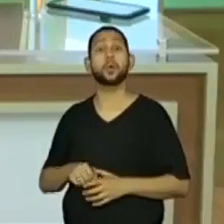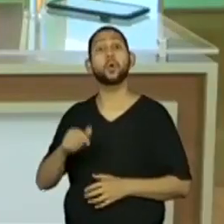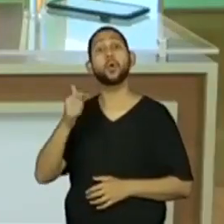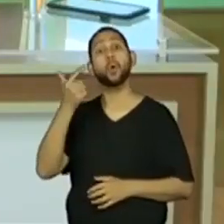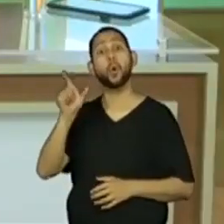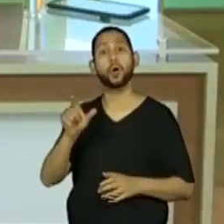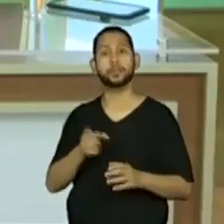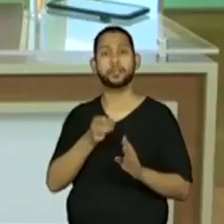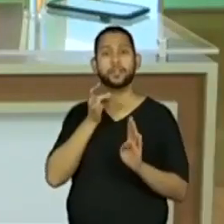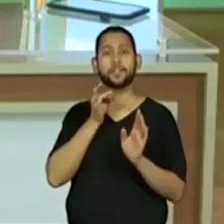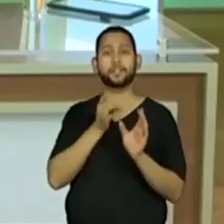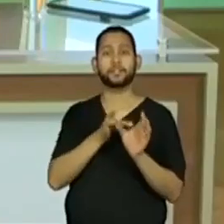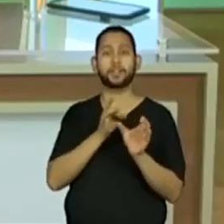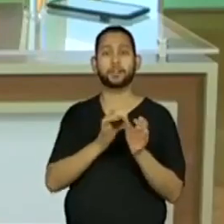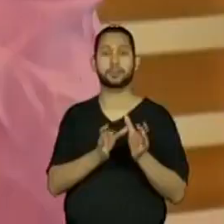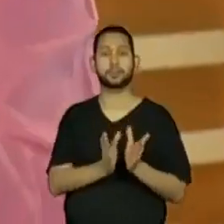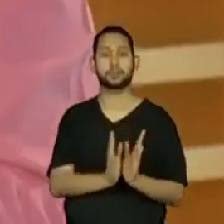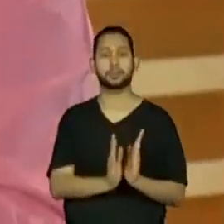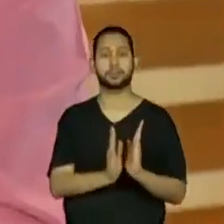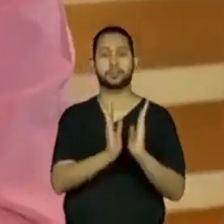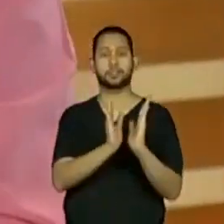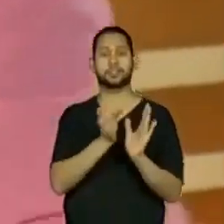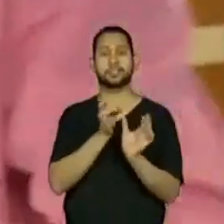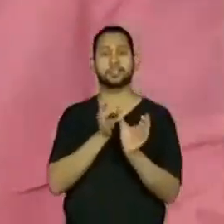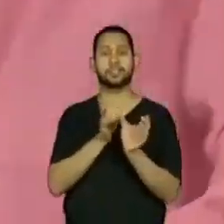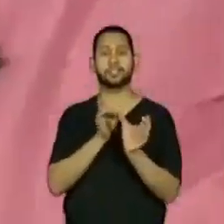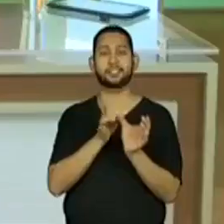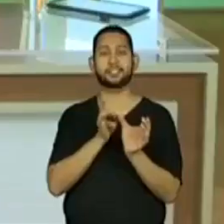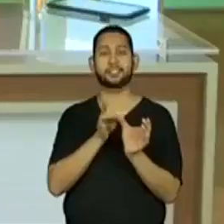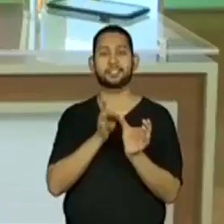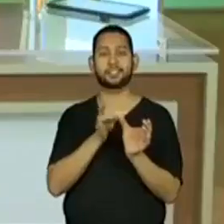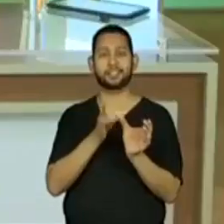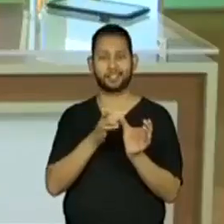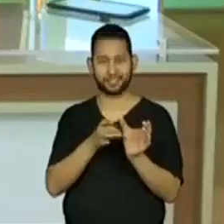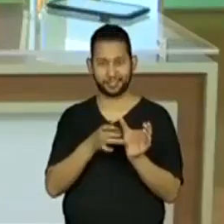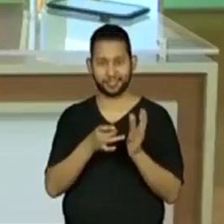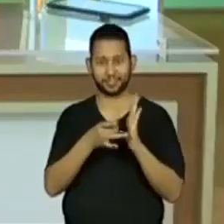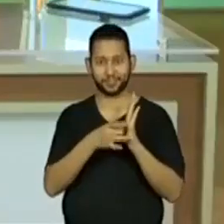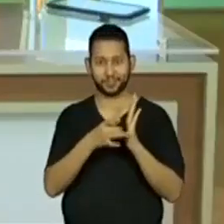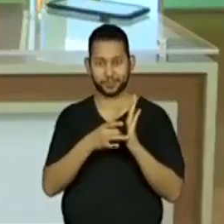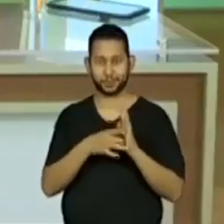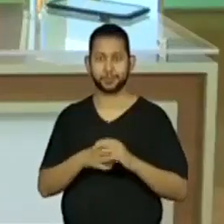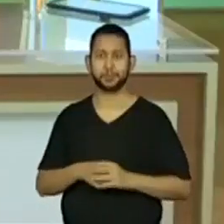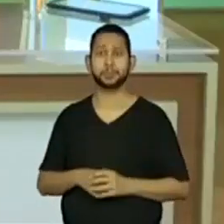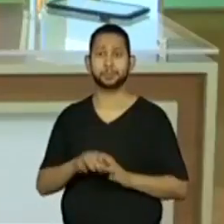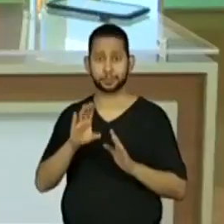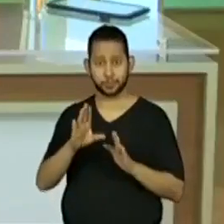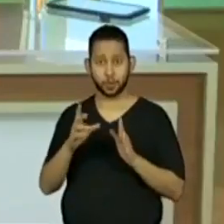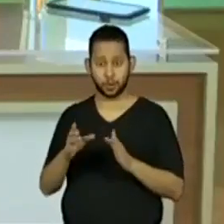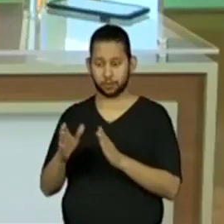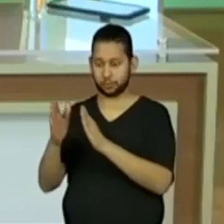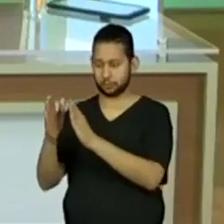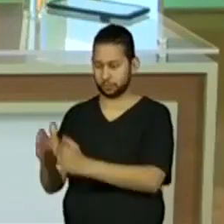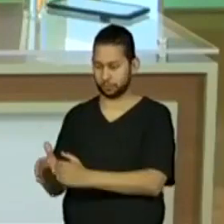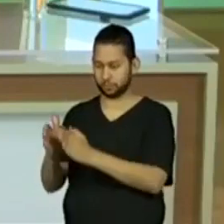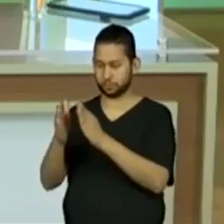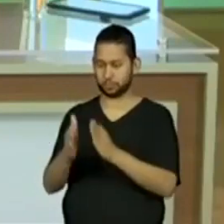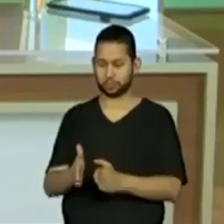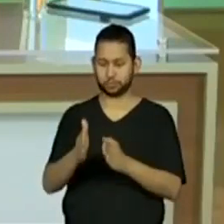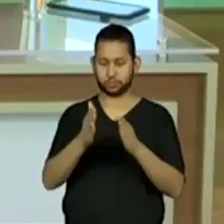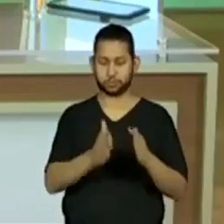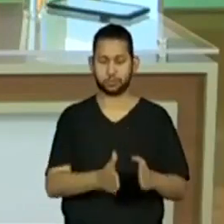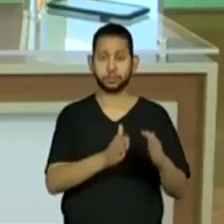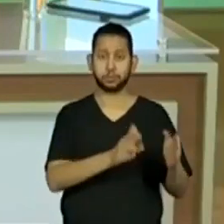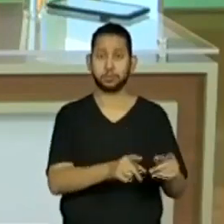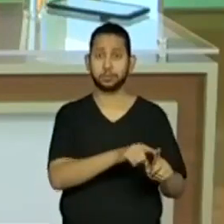E um copo de vidro. Então, vamos verificar aqui a diferença, se